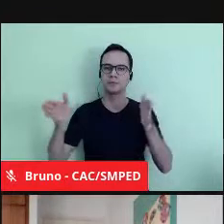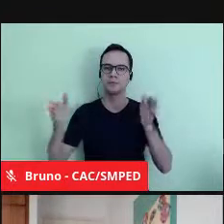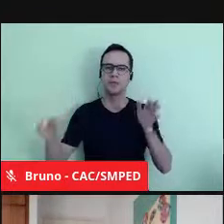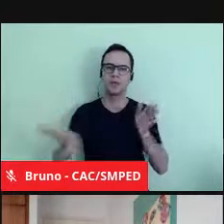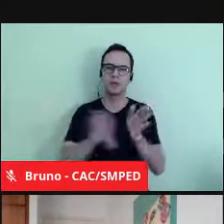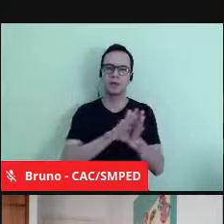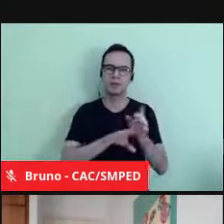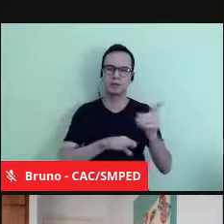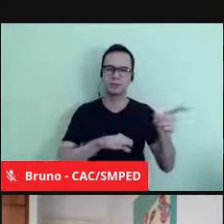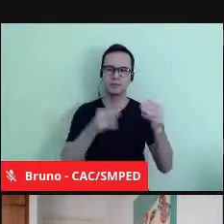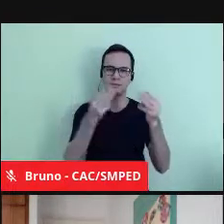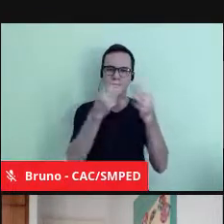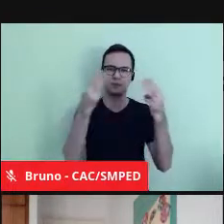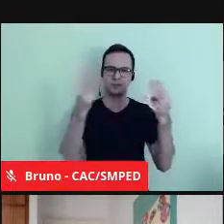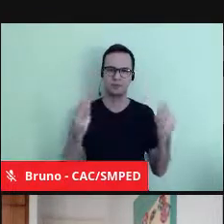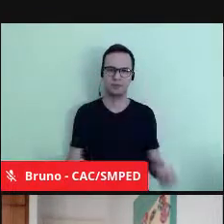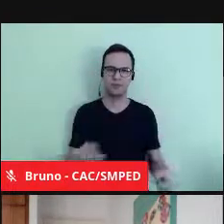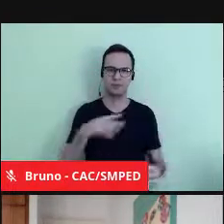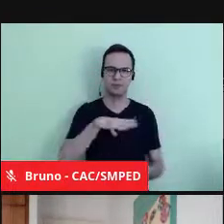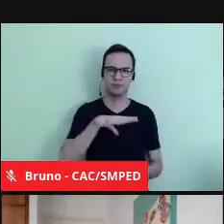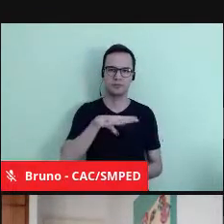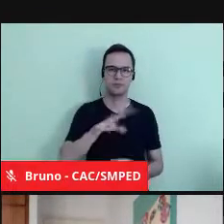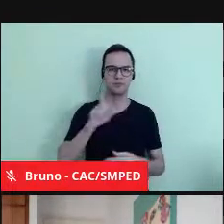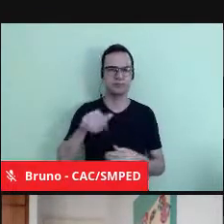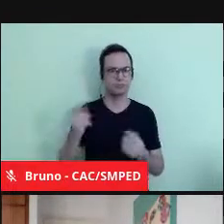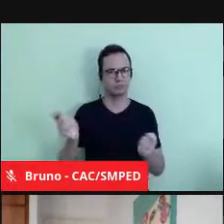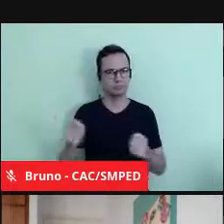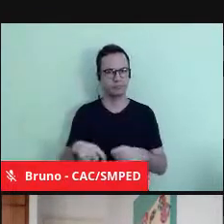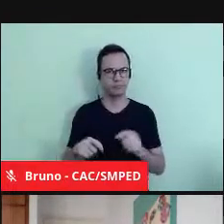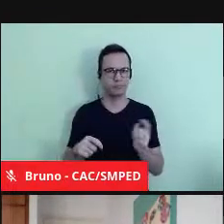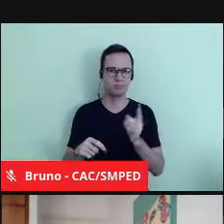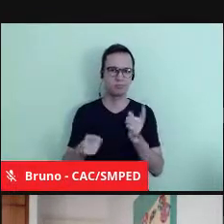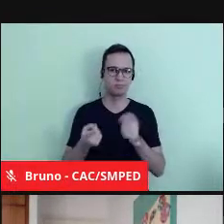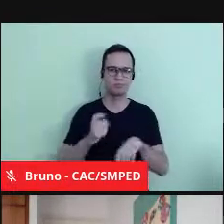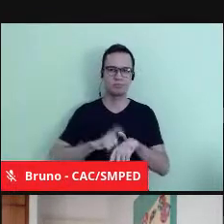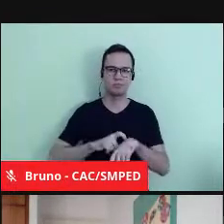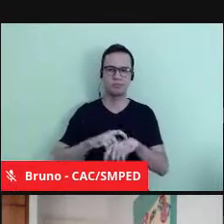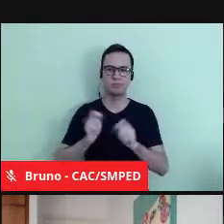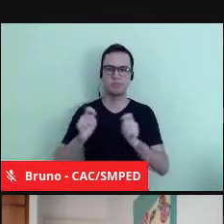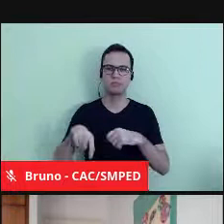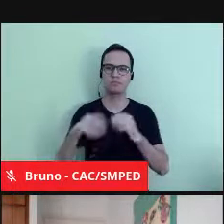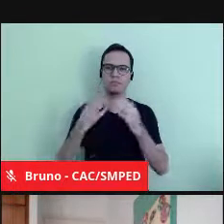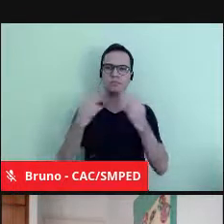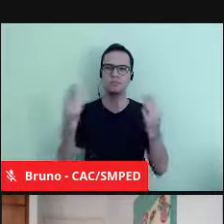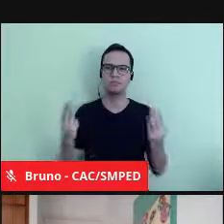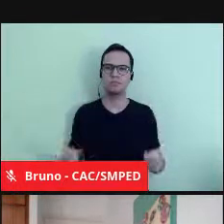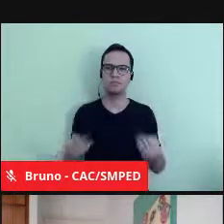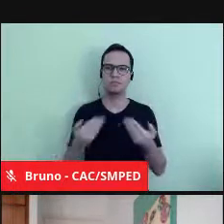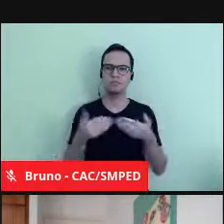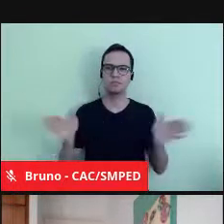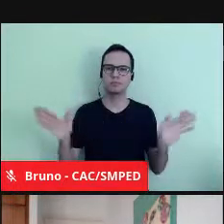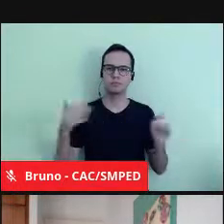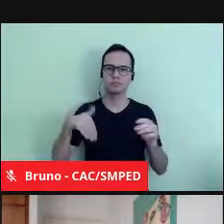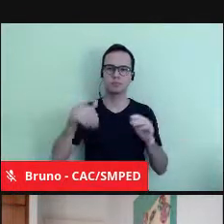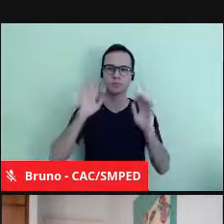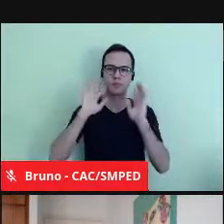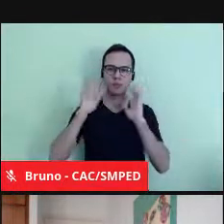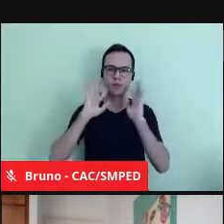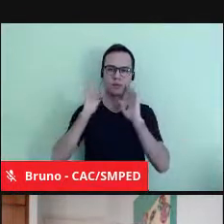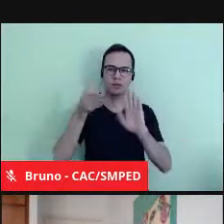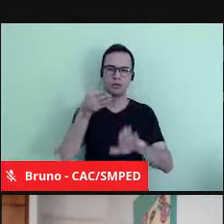Guaianazes no museu, né? Será que é viável ir dentro desse horário que o museu está aberto, né? Como a gente pensa